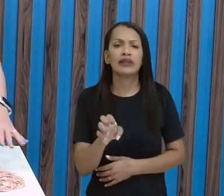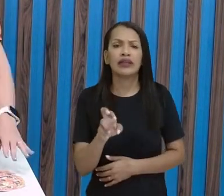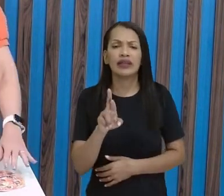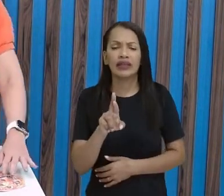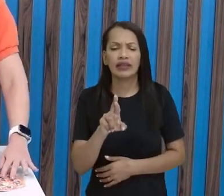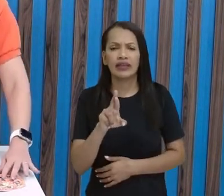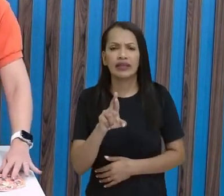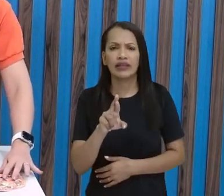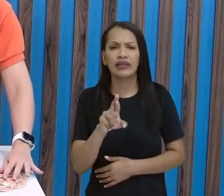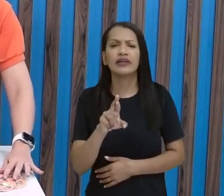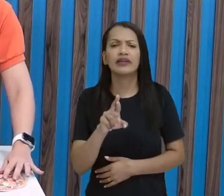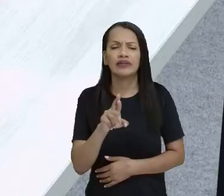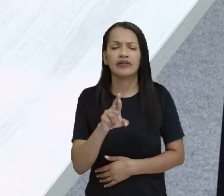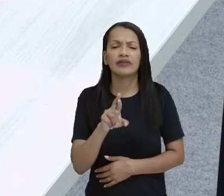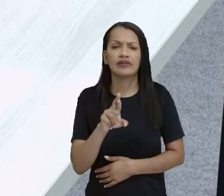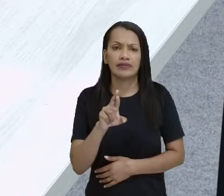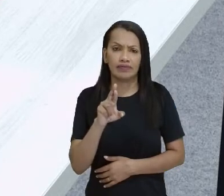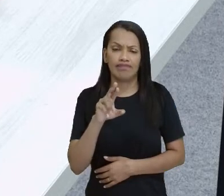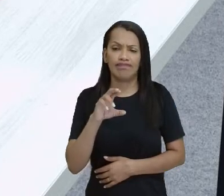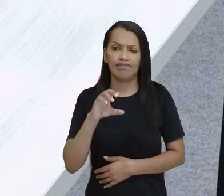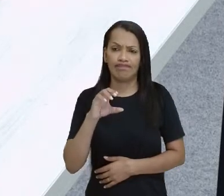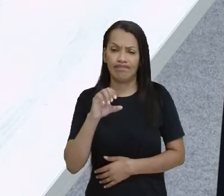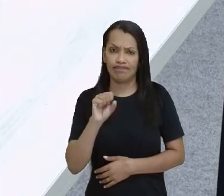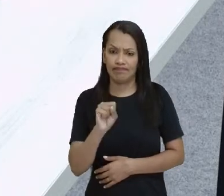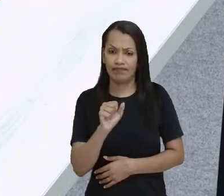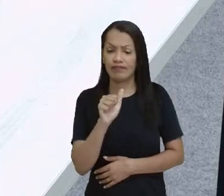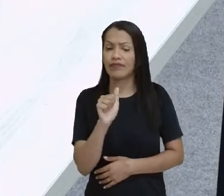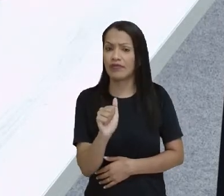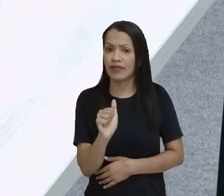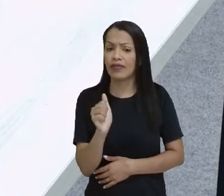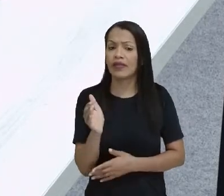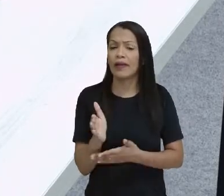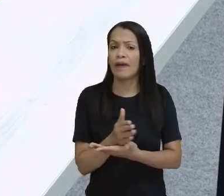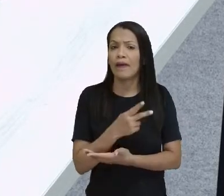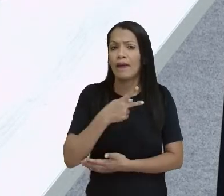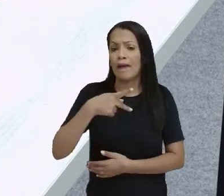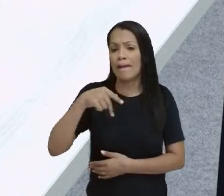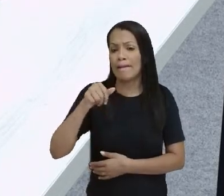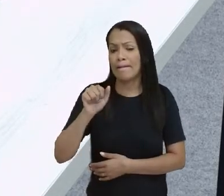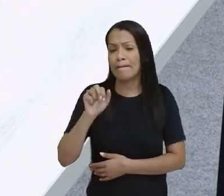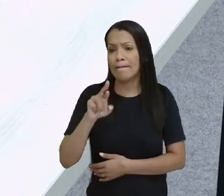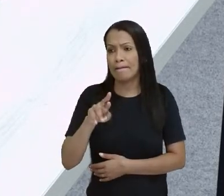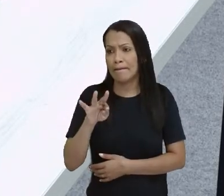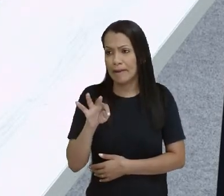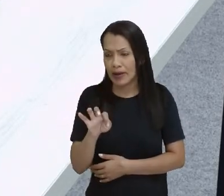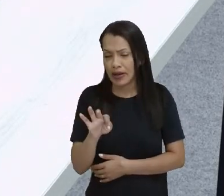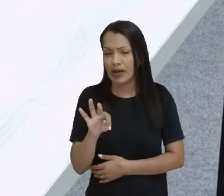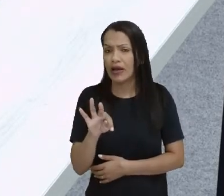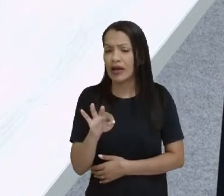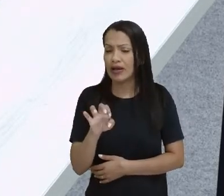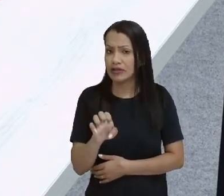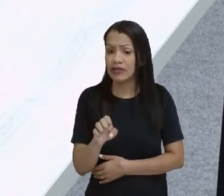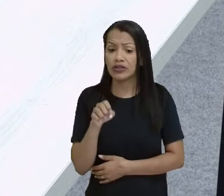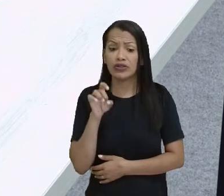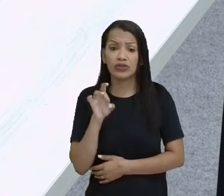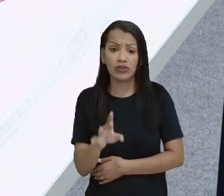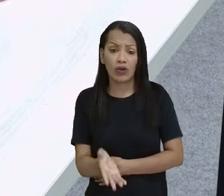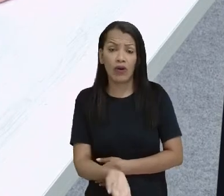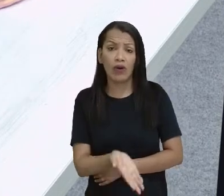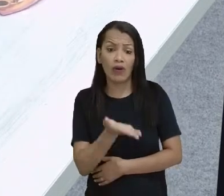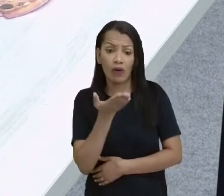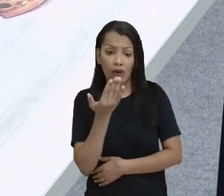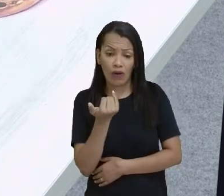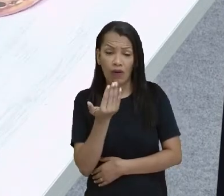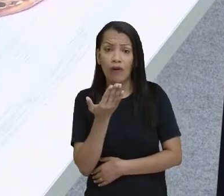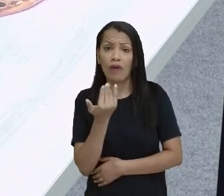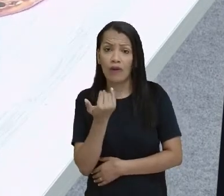essa pizza inteira de 6 fatias, mas eu só quero comer a terça parte da fatia. O que, que